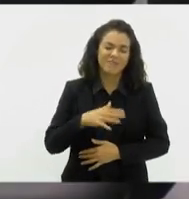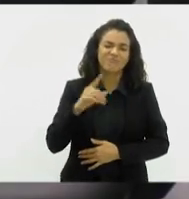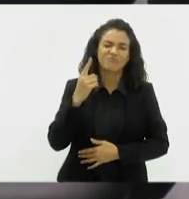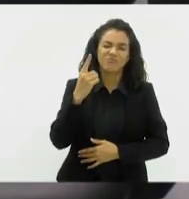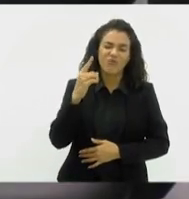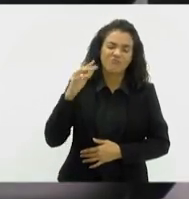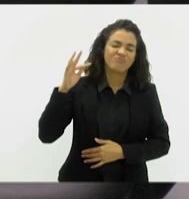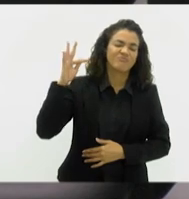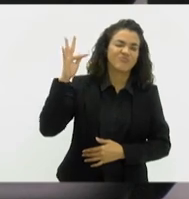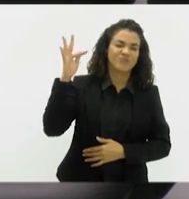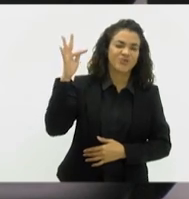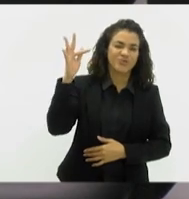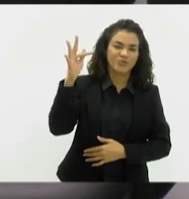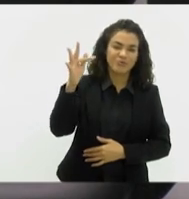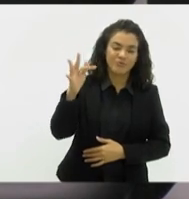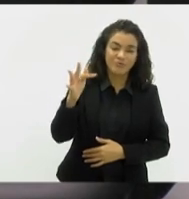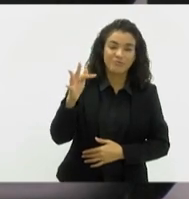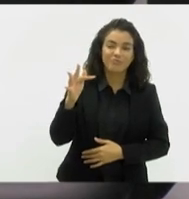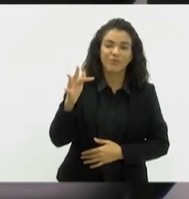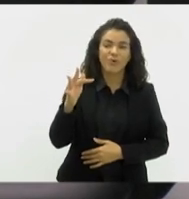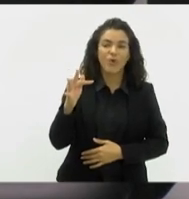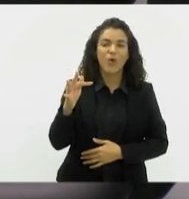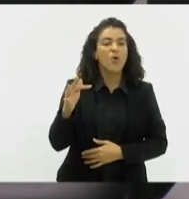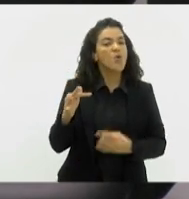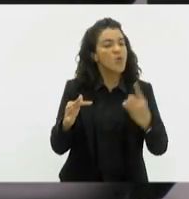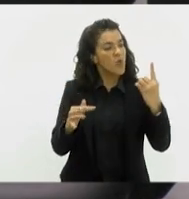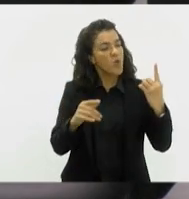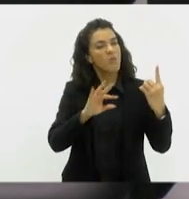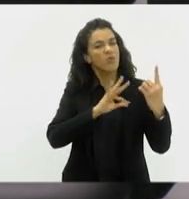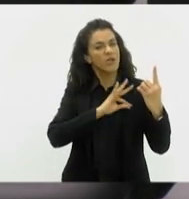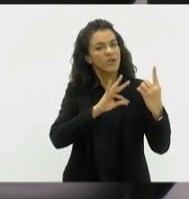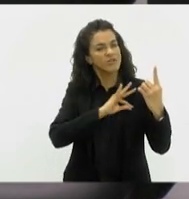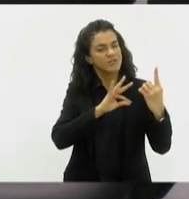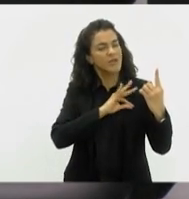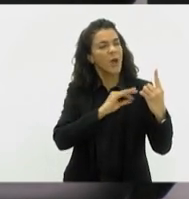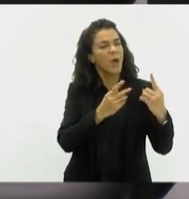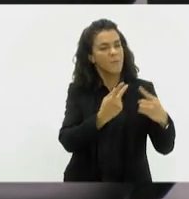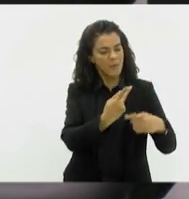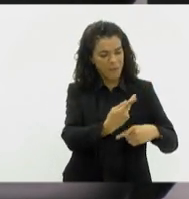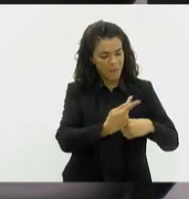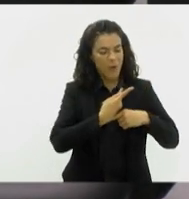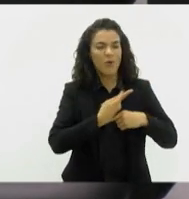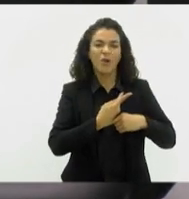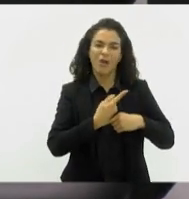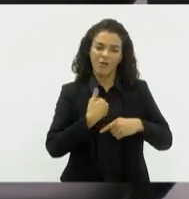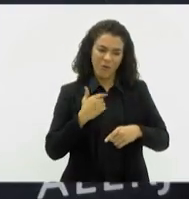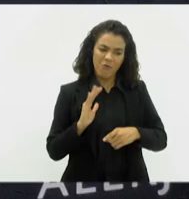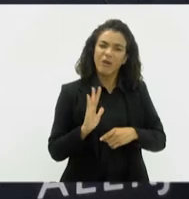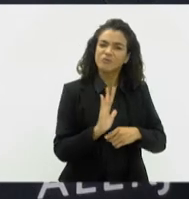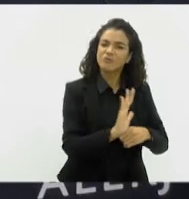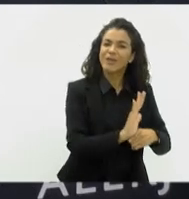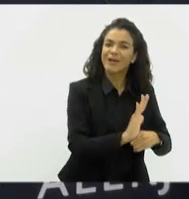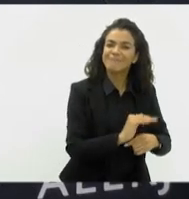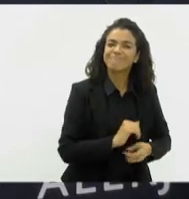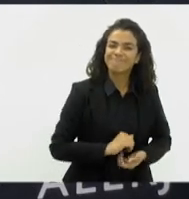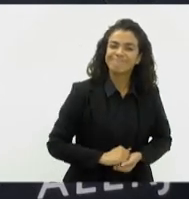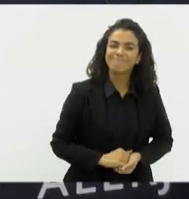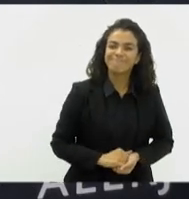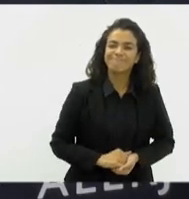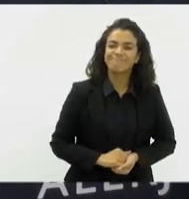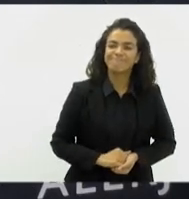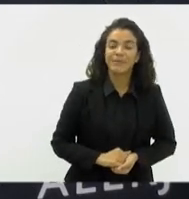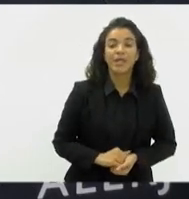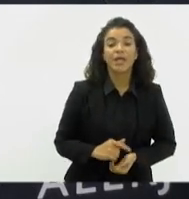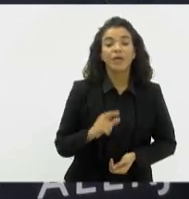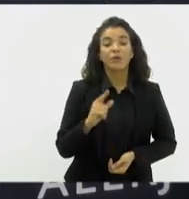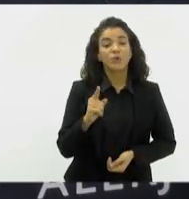estar participando, né, algum policial me procurar e eu poder ajudá-lo. Eu vou me sentir assim muito grato. Não, eu sei, mas eu estou dizendo para o senhor que o